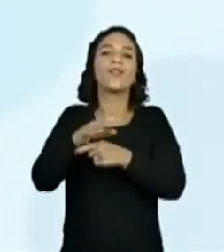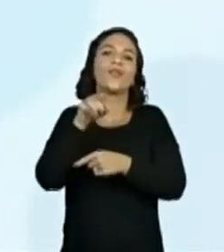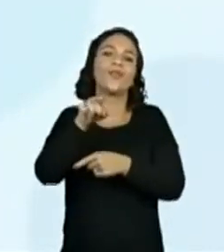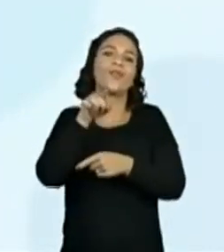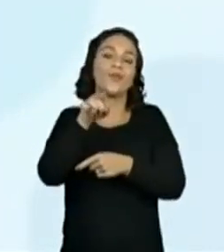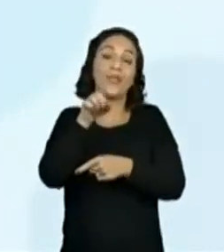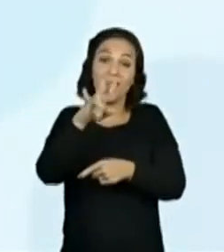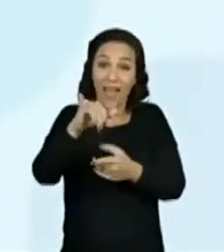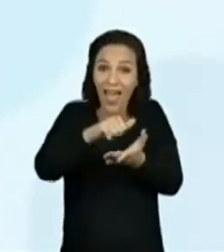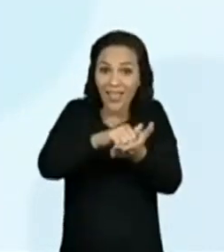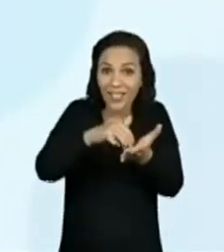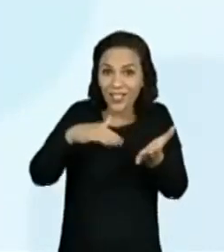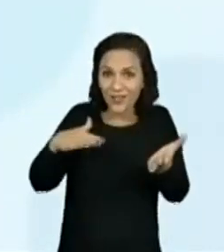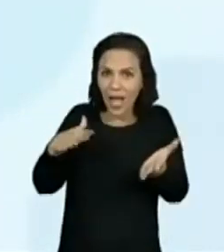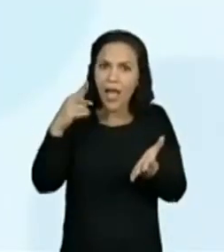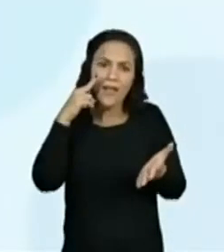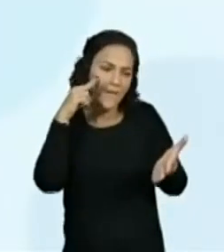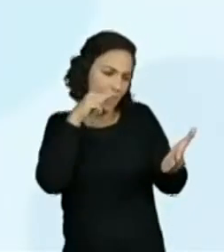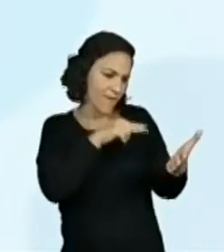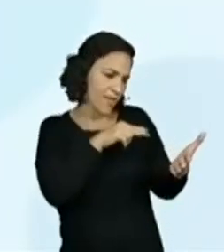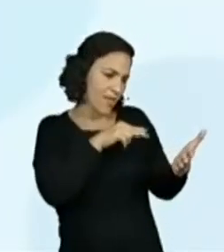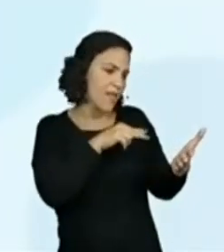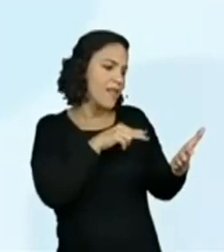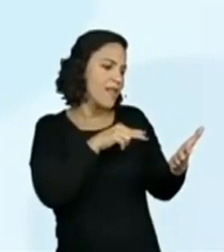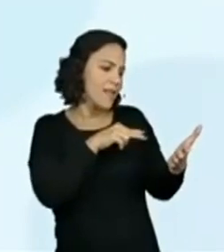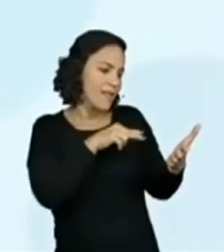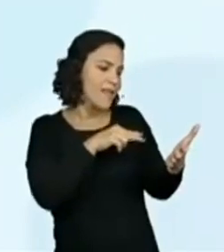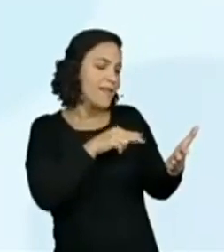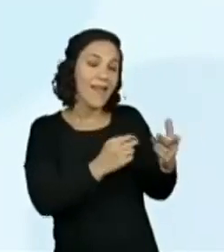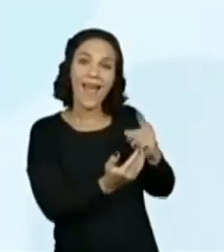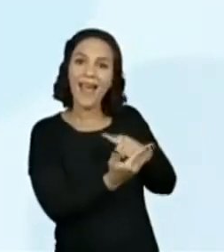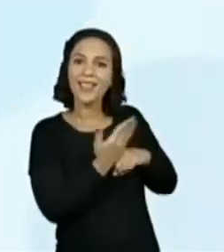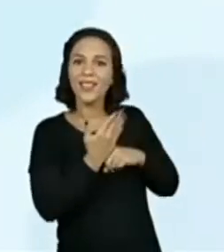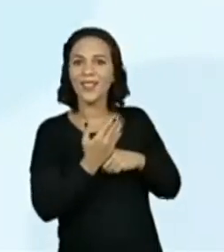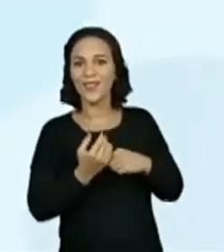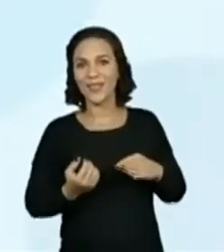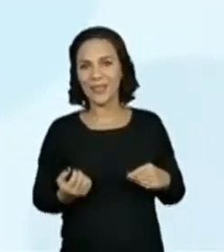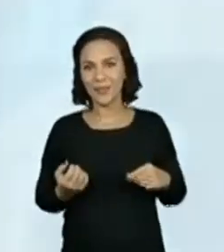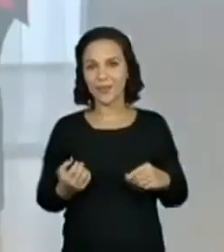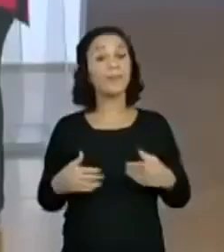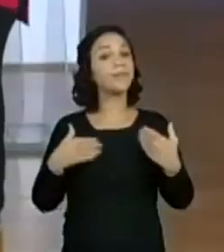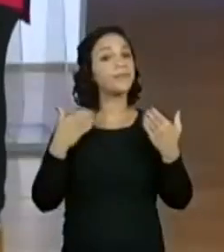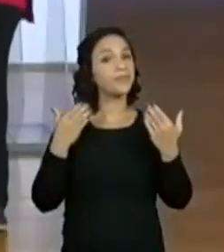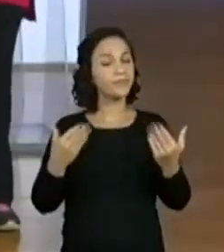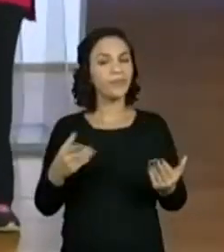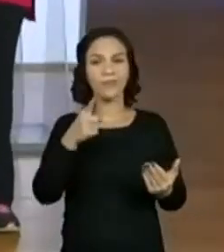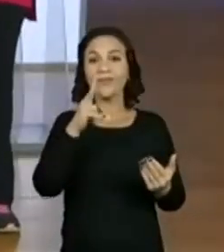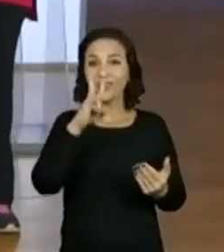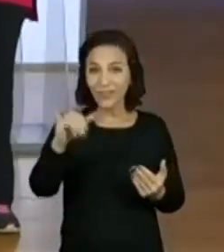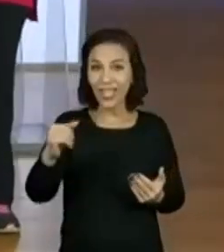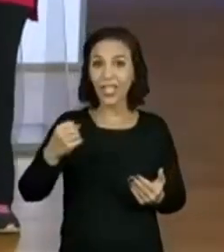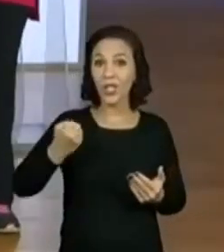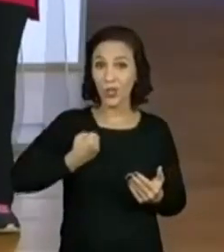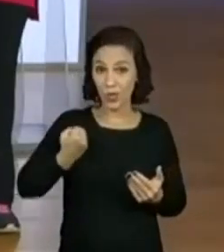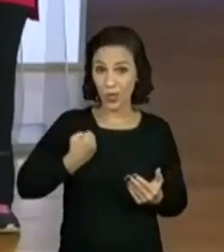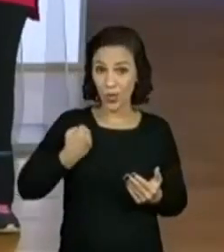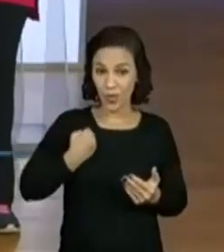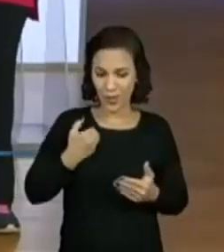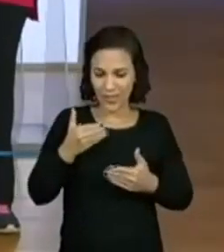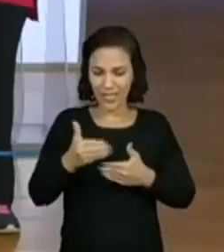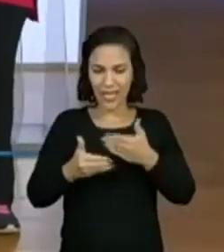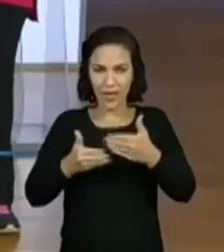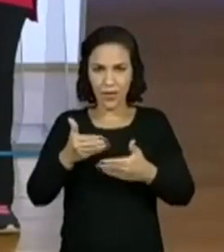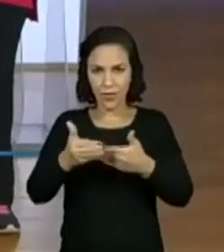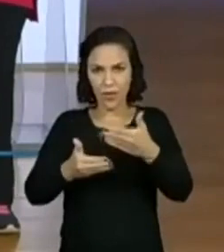forem fazer atividades mesmo de sequência numérica no caderno. Então, sempre quando for fazer uma sequência numérica no caderno,